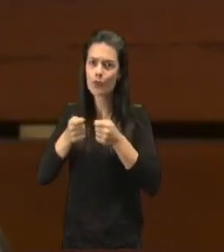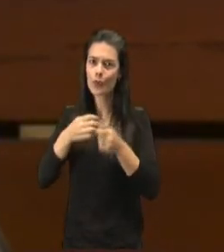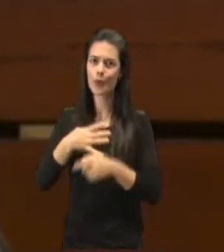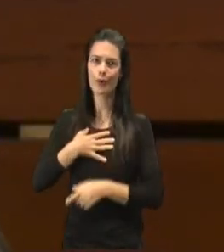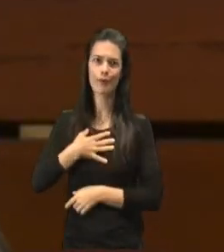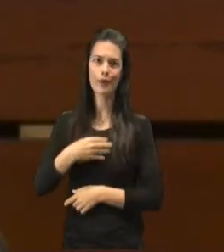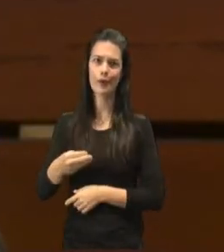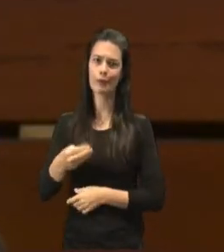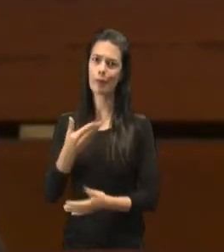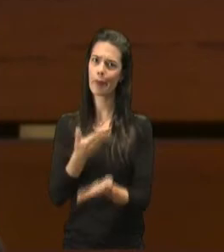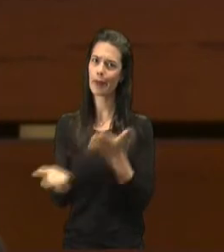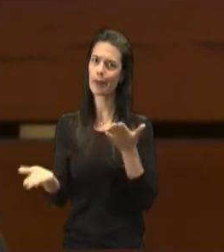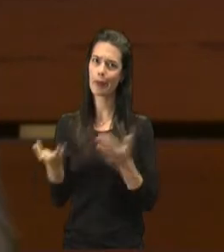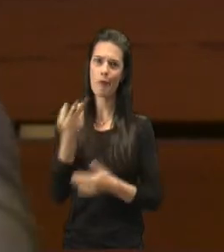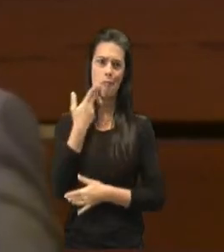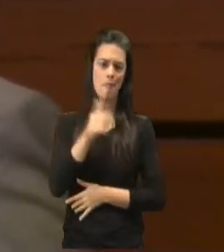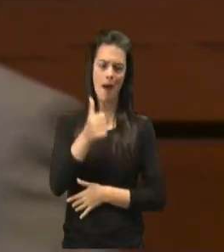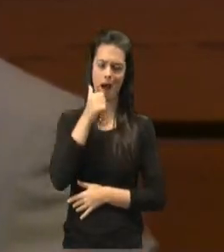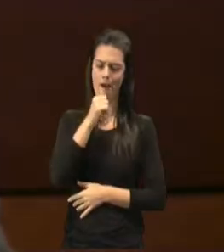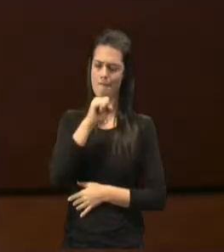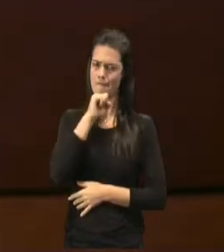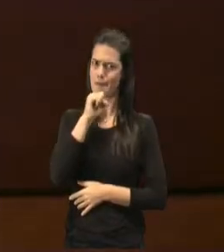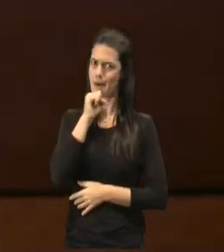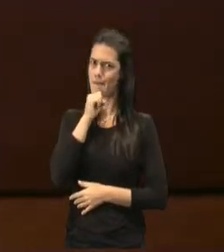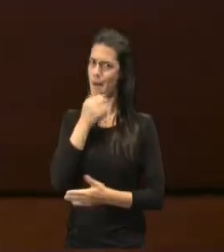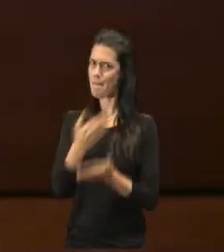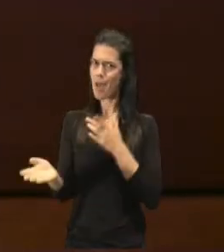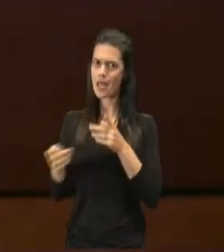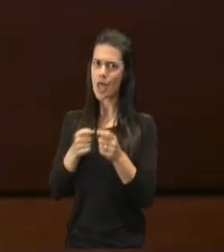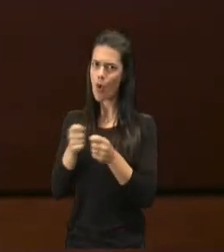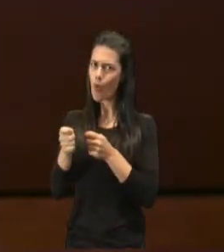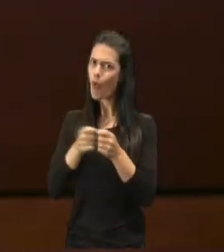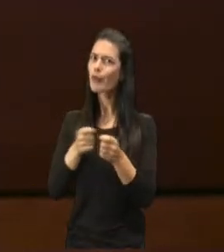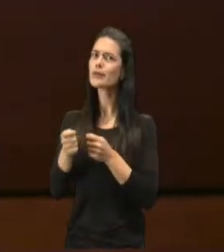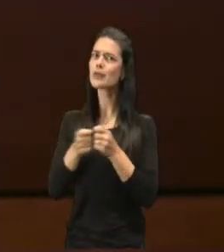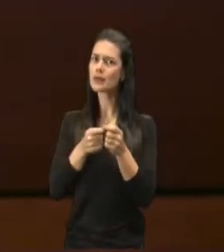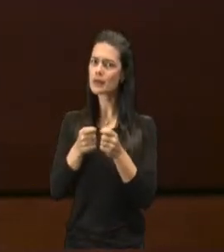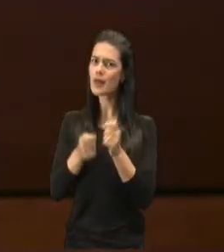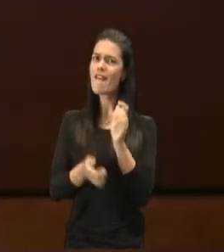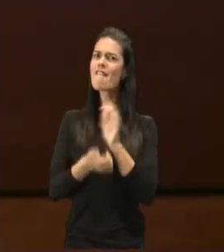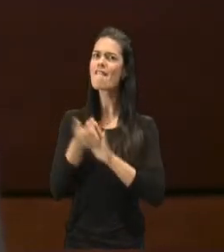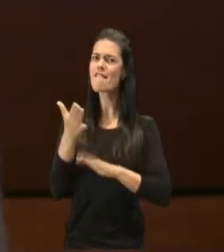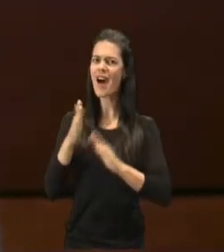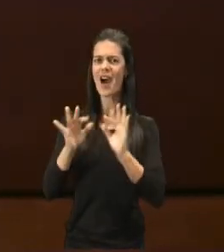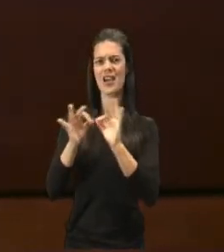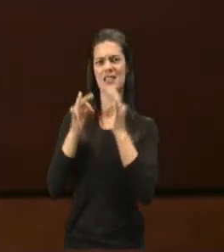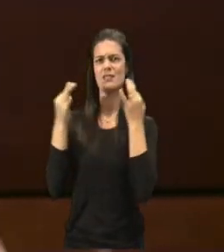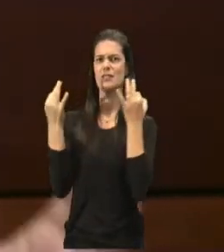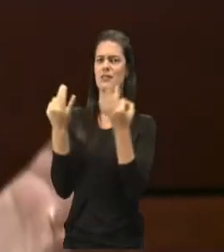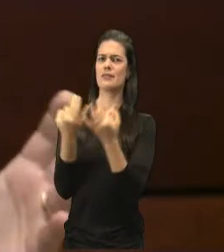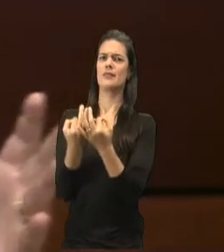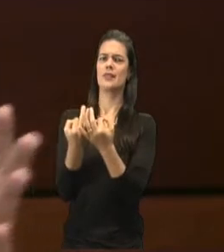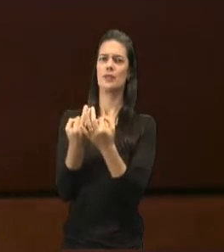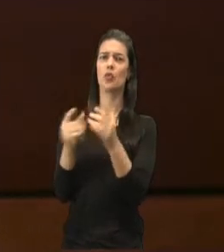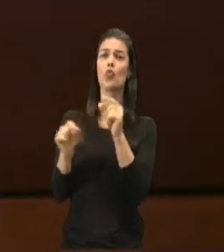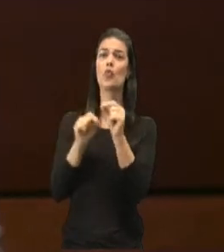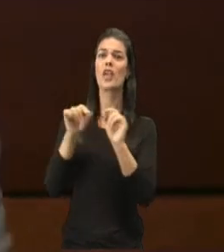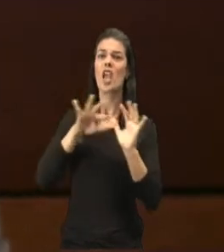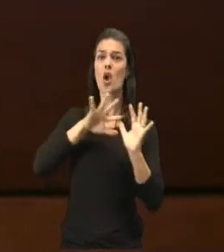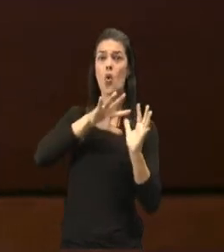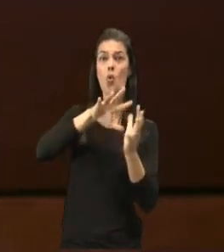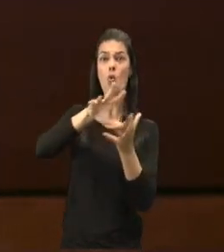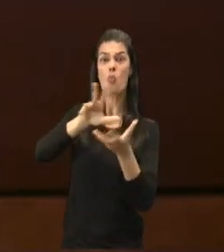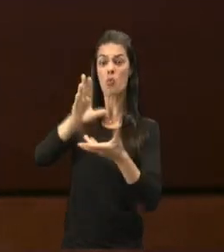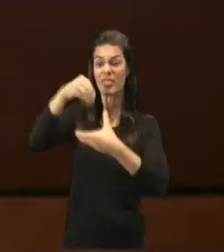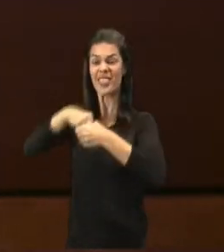filhos. Nós percebemos que hoje em muitos lares, em muitas casas, o mundo entrou de uma